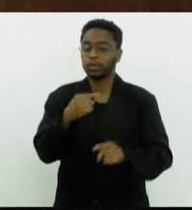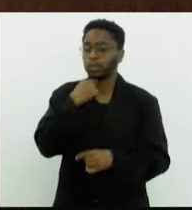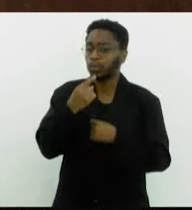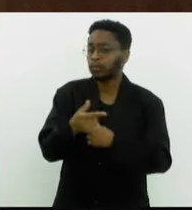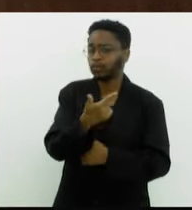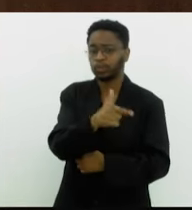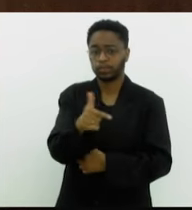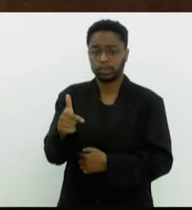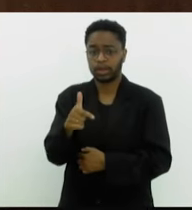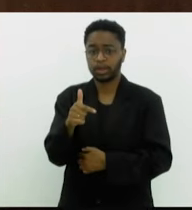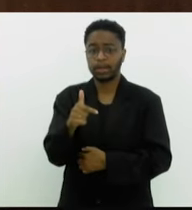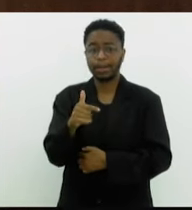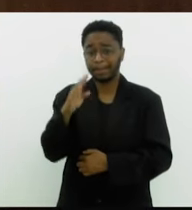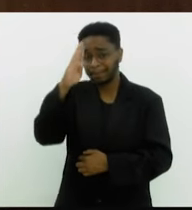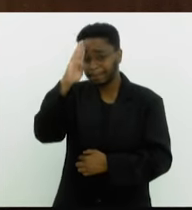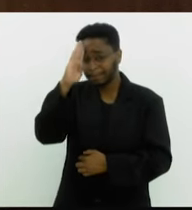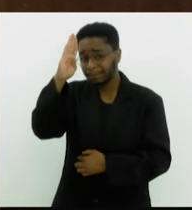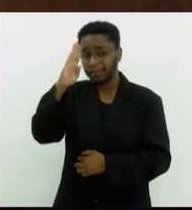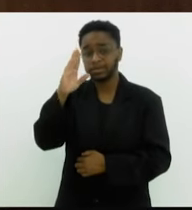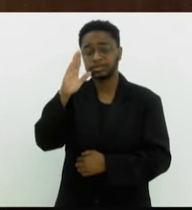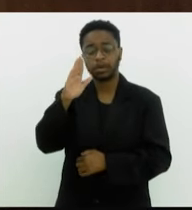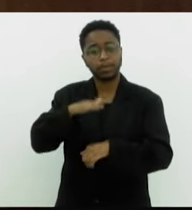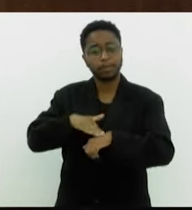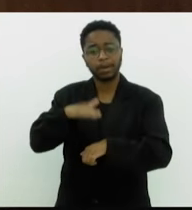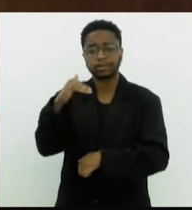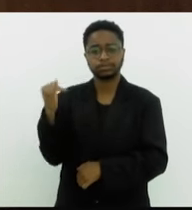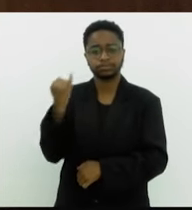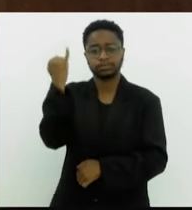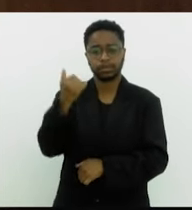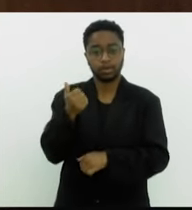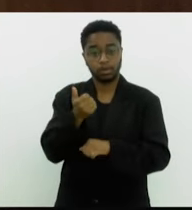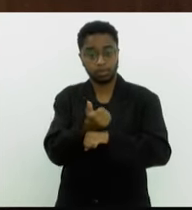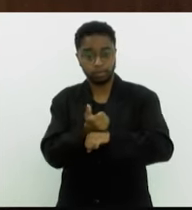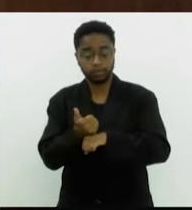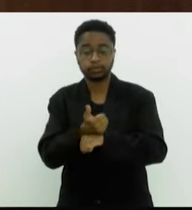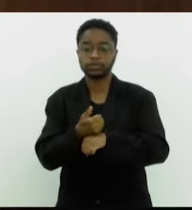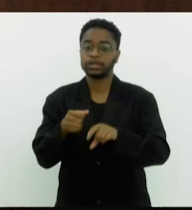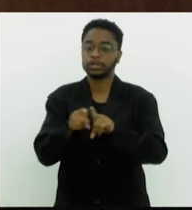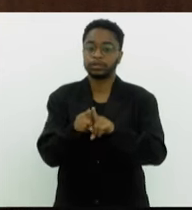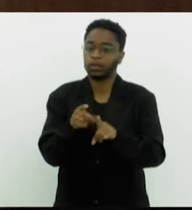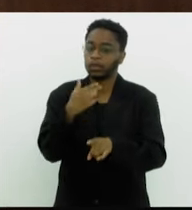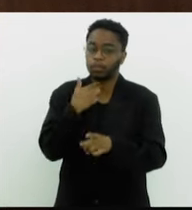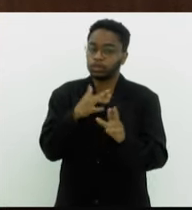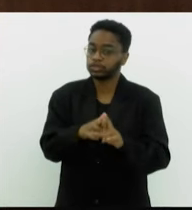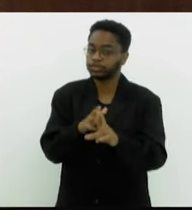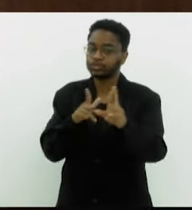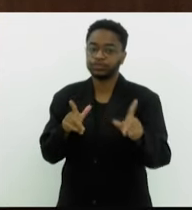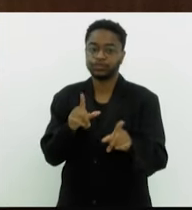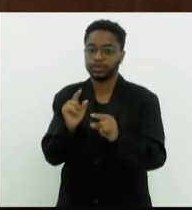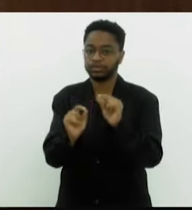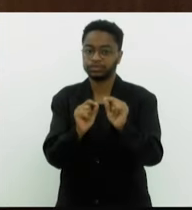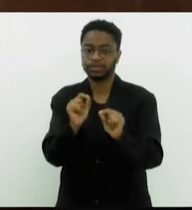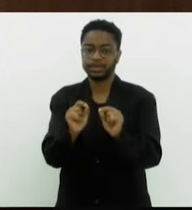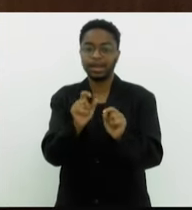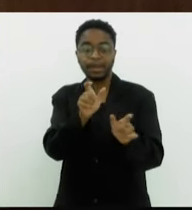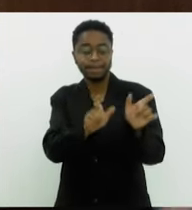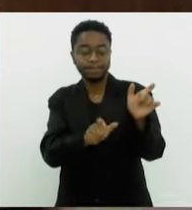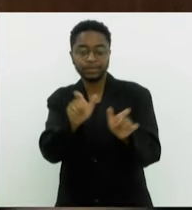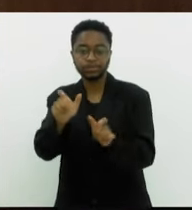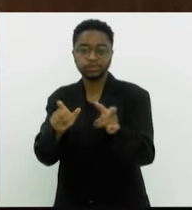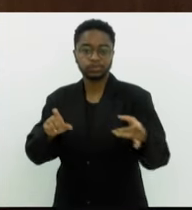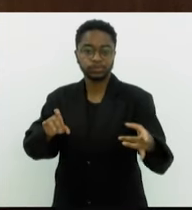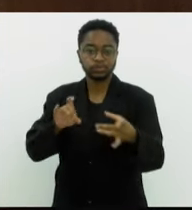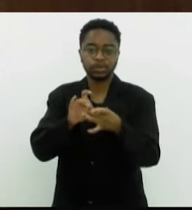mais sublime de todas as profissões. Então, não poderia ser diferente que alguém que integra